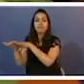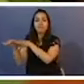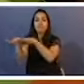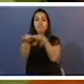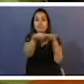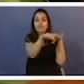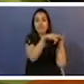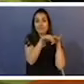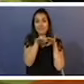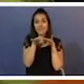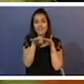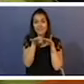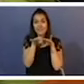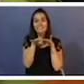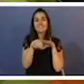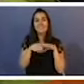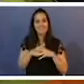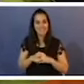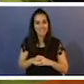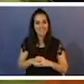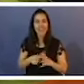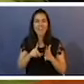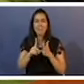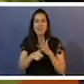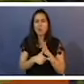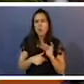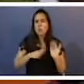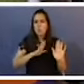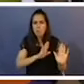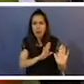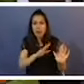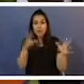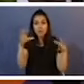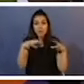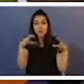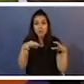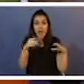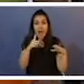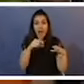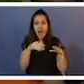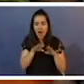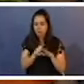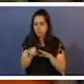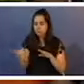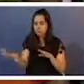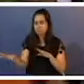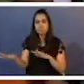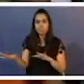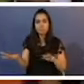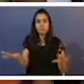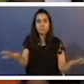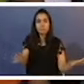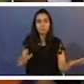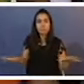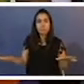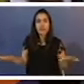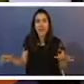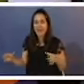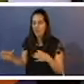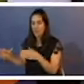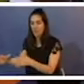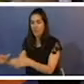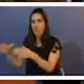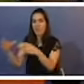da água bom e quando para de chover a água vai escoando e vai formando as Lagoas